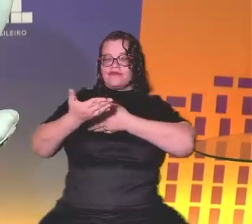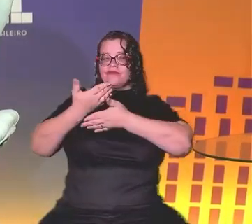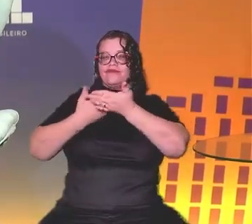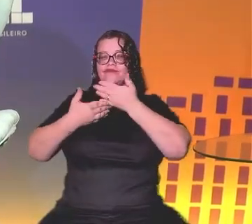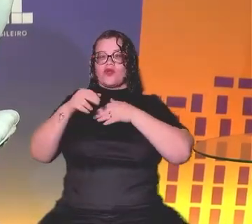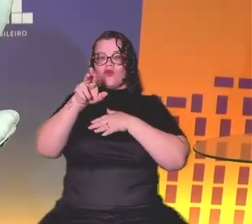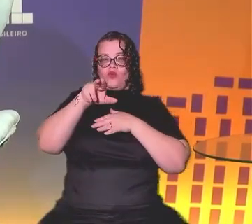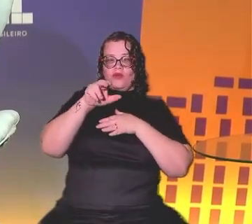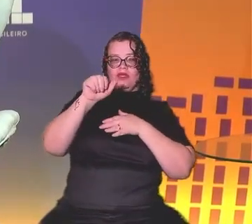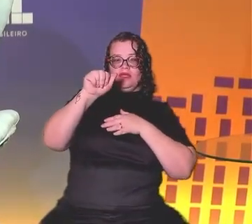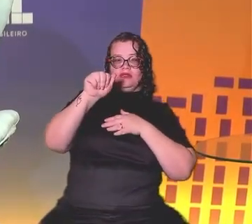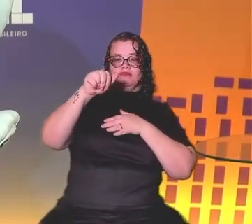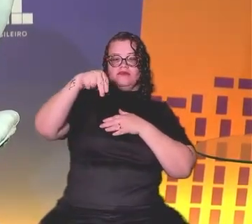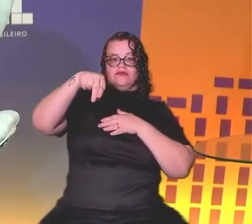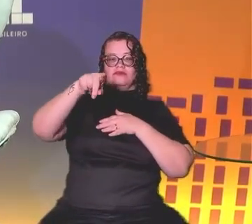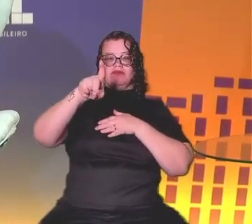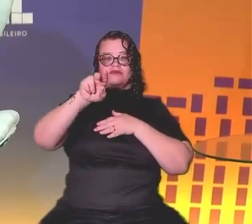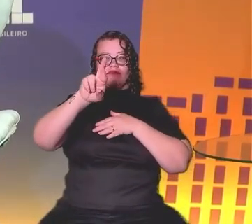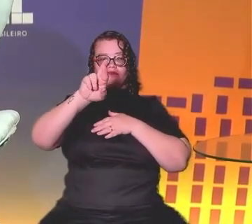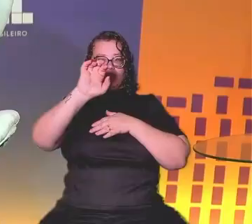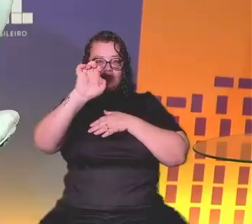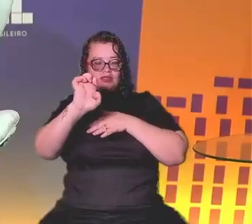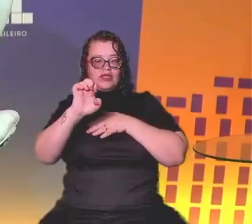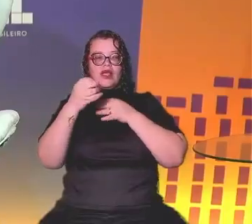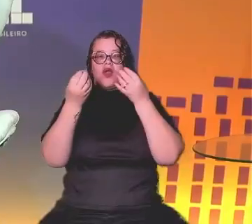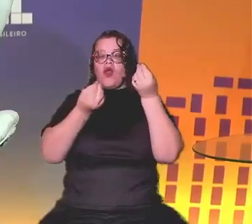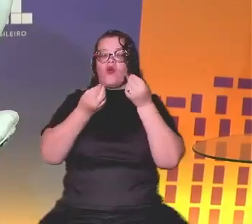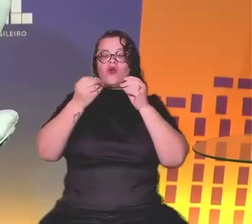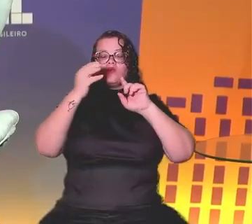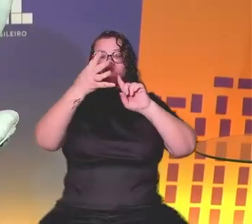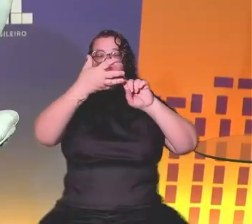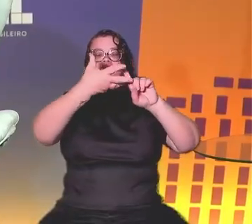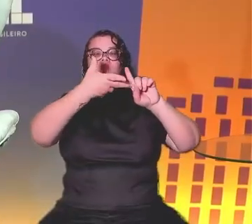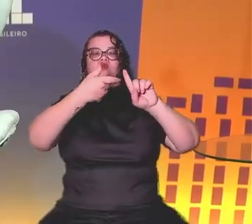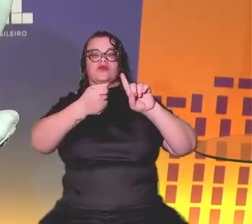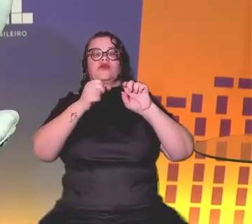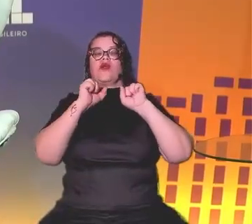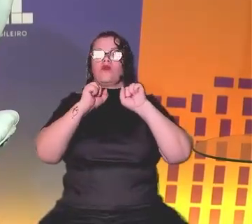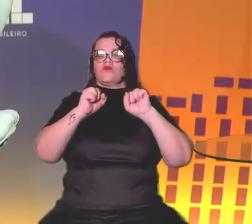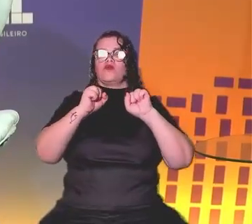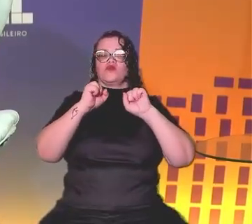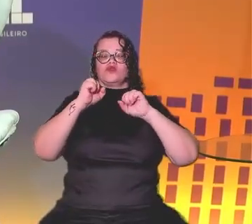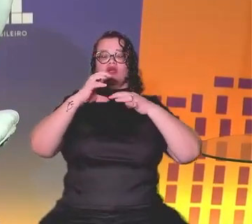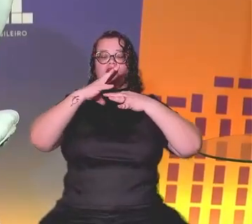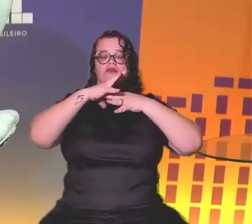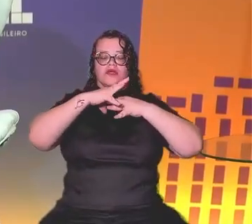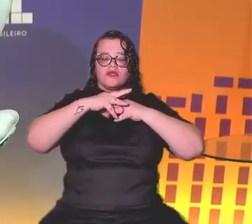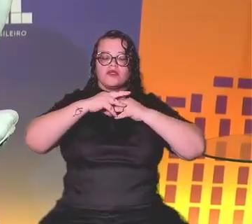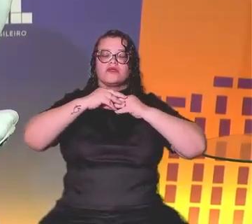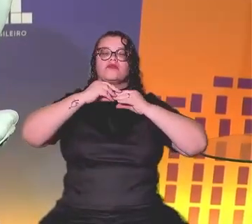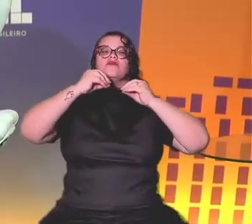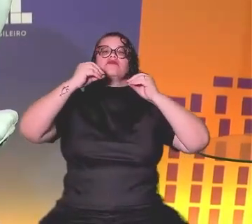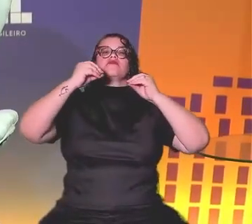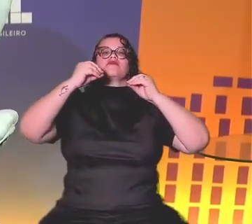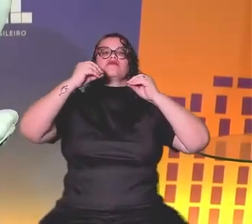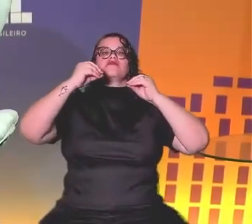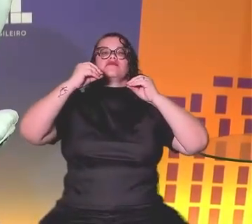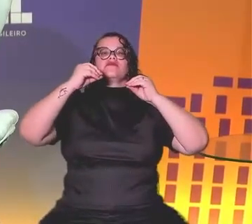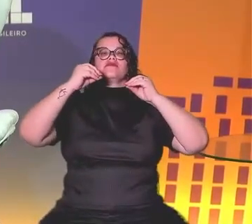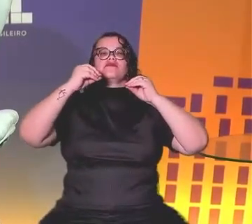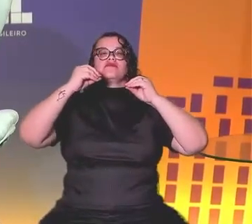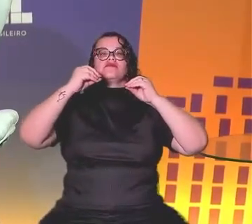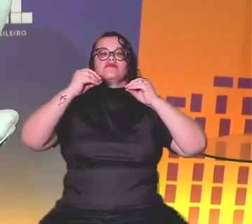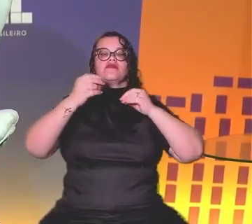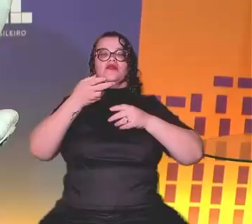como a arte pode realmente curar, sabe? Geralmente eu falo também para os jovens, quando eu estou falando de poesia, que a coisa mais bonita que tem